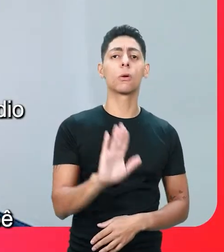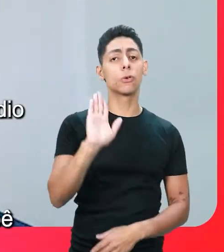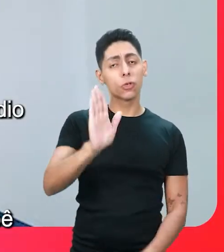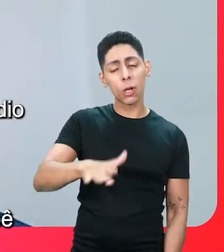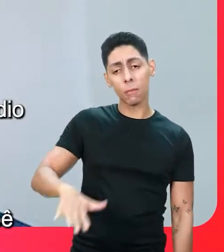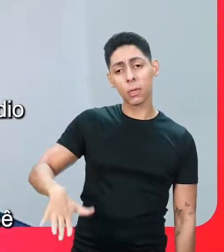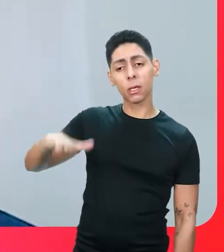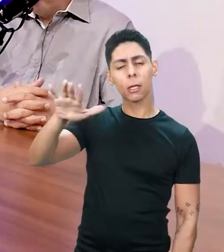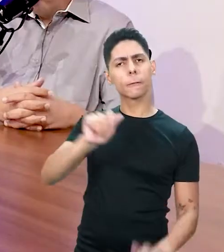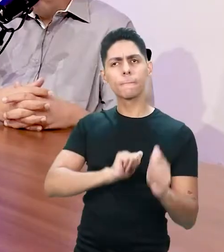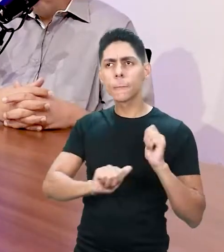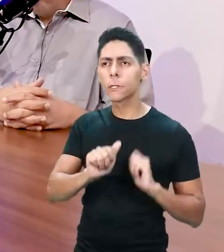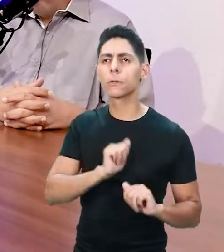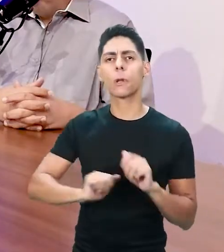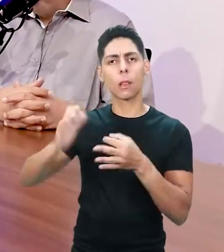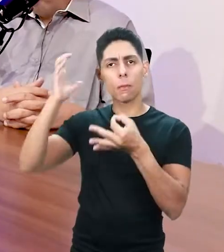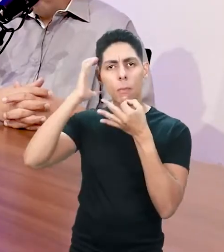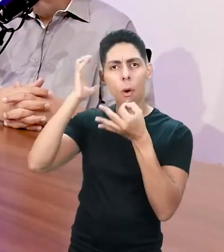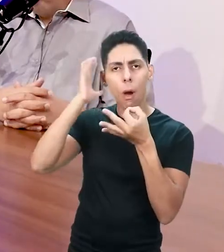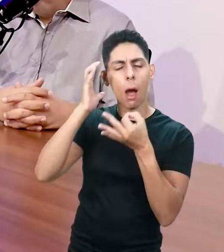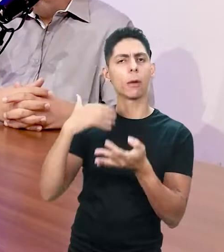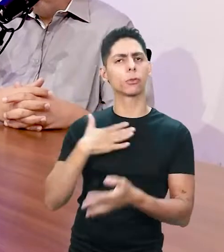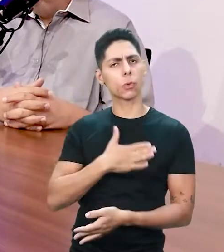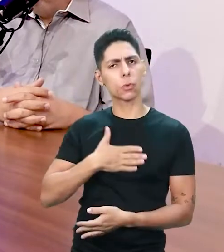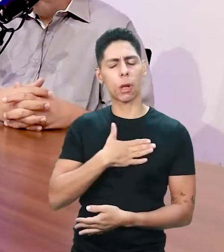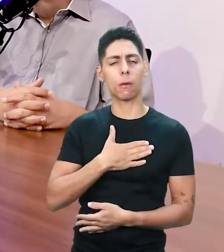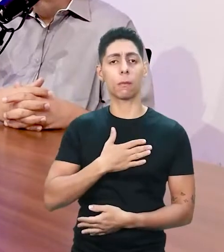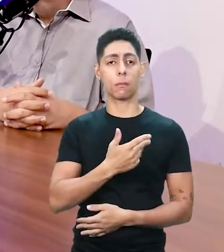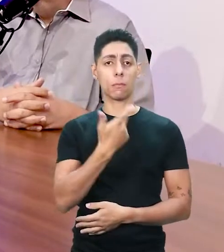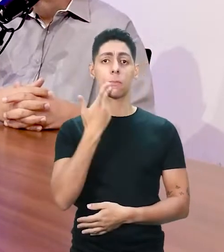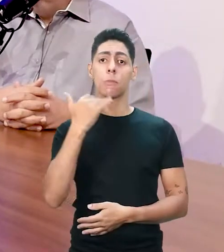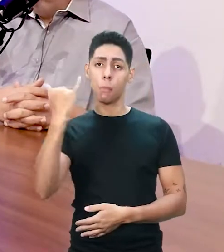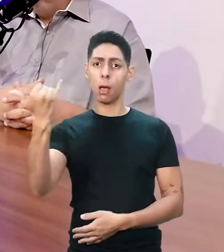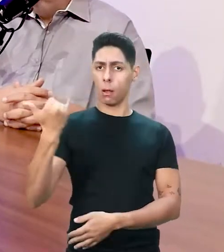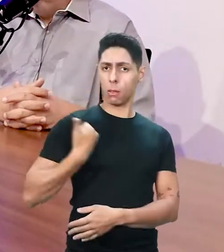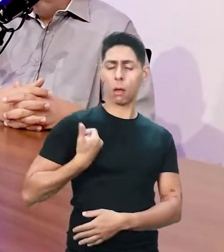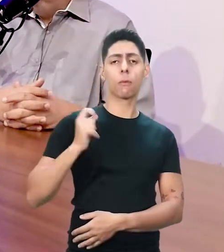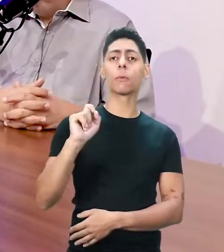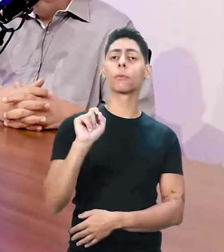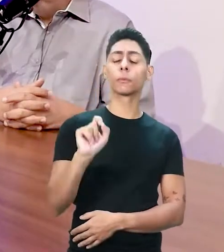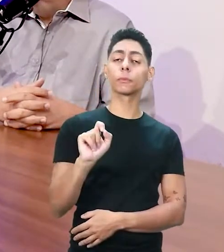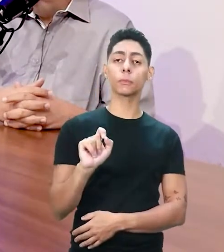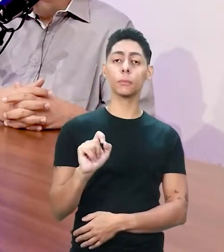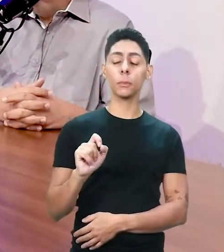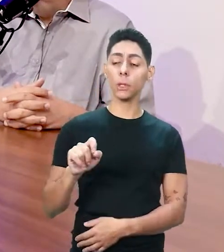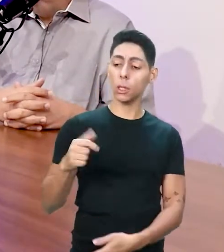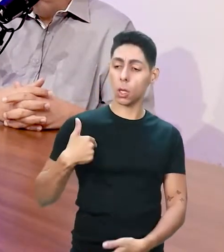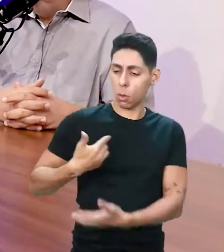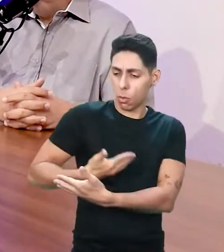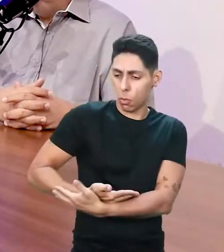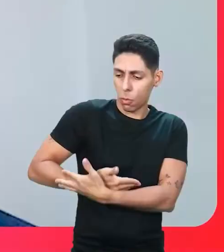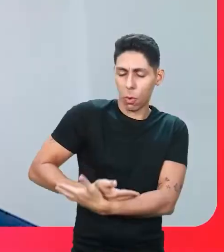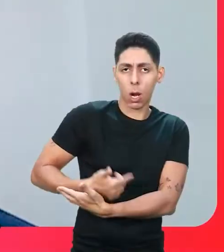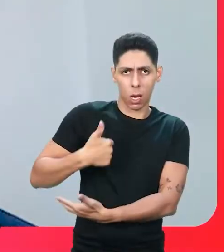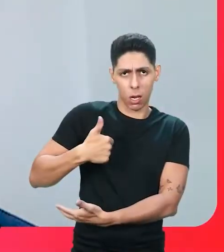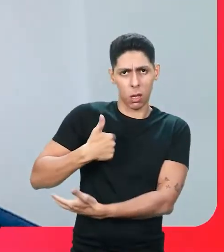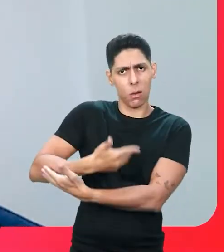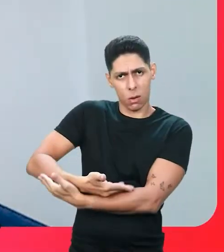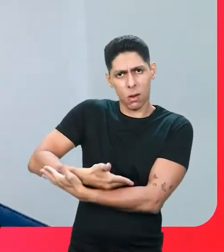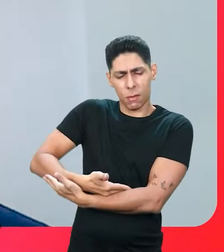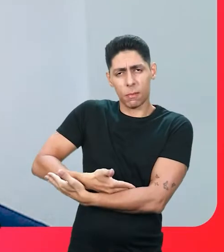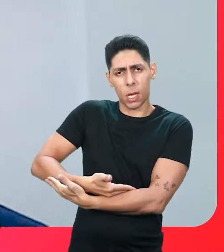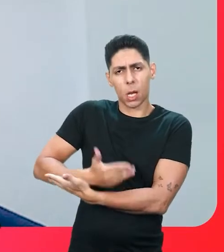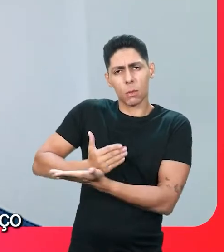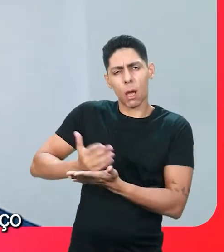pequeno, era apaixonado por rádio. Meu pai contava, Antônio, Hum, que quando eu era bebê, e eu